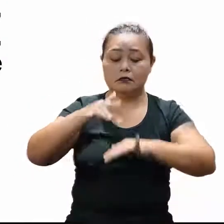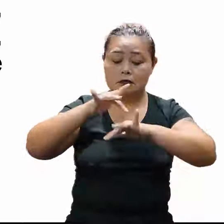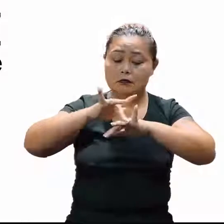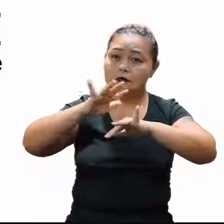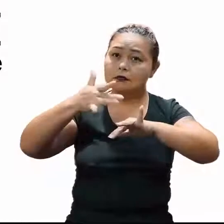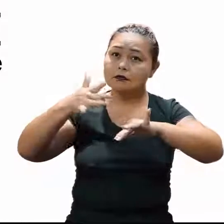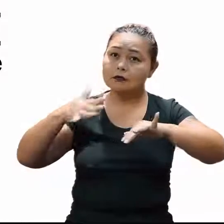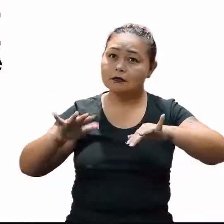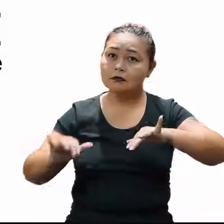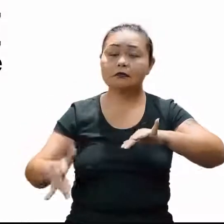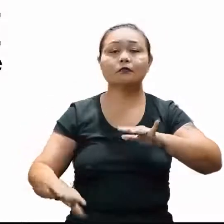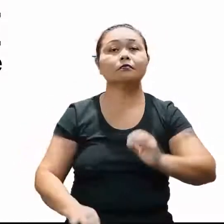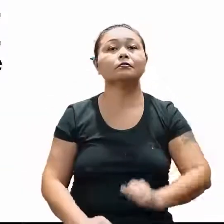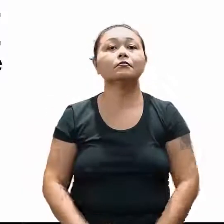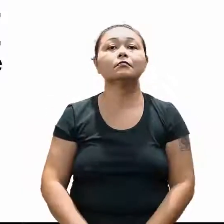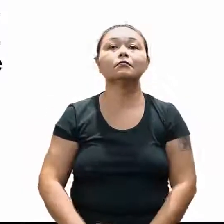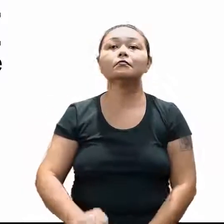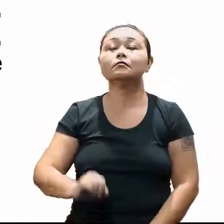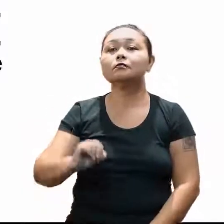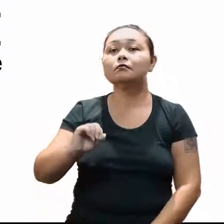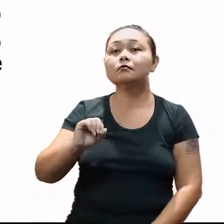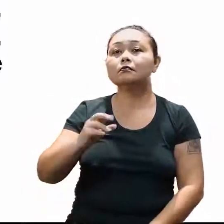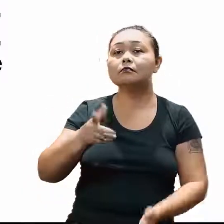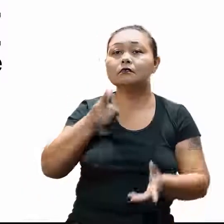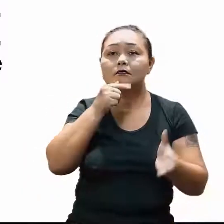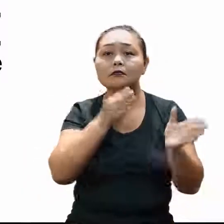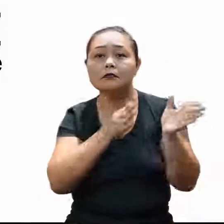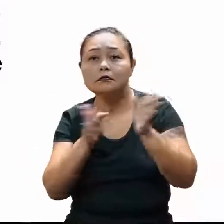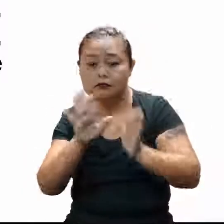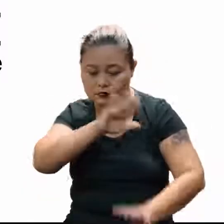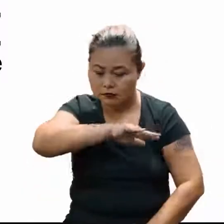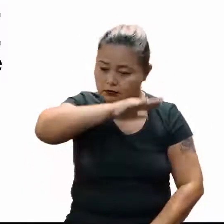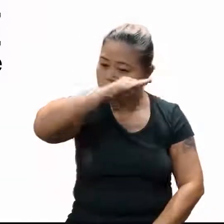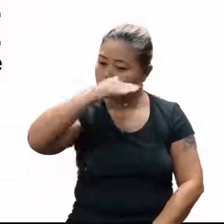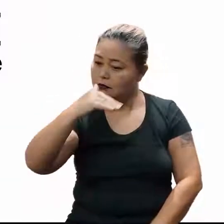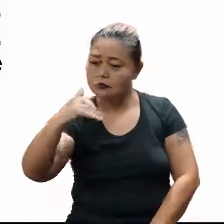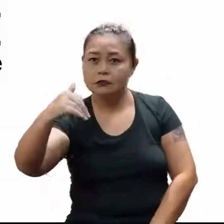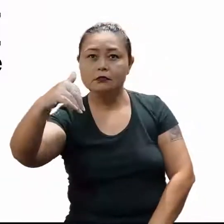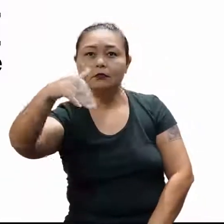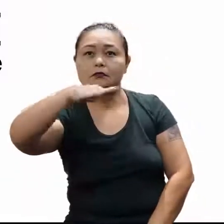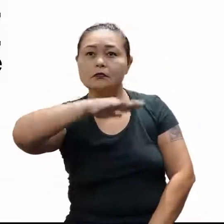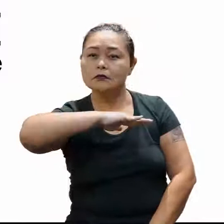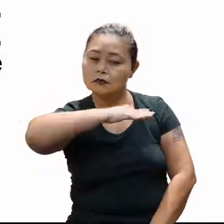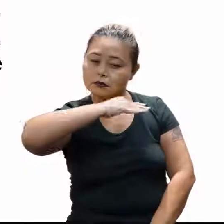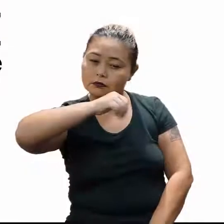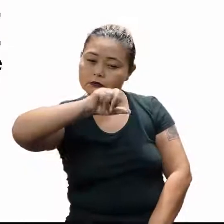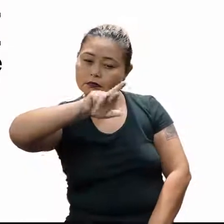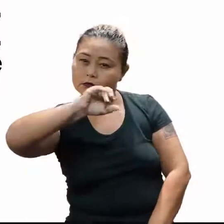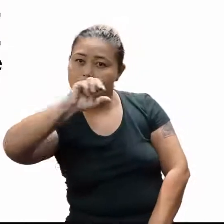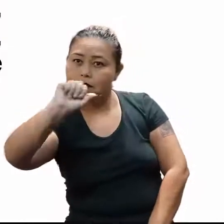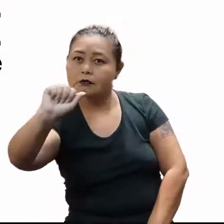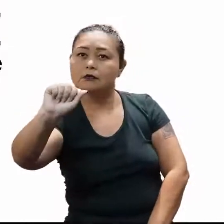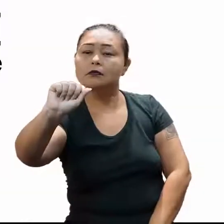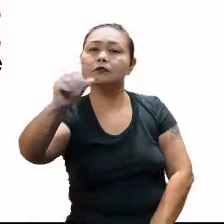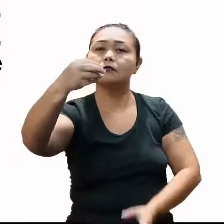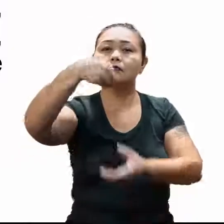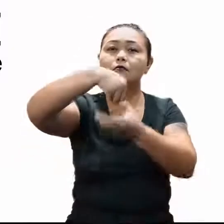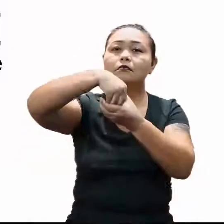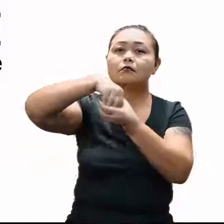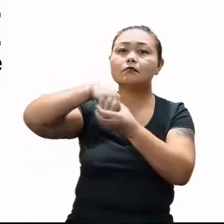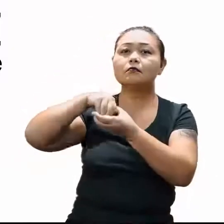mineralogia, com os rios, com os relevos, com as serras, dentro